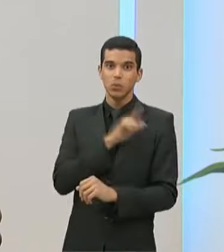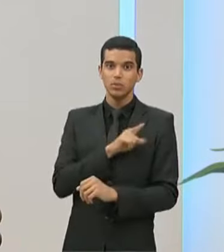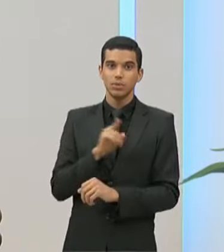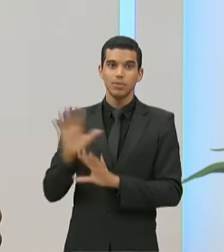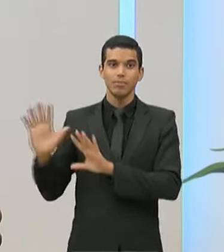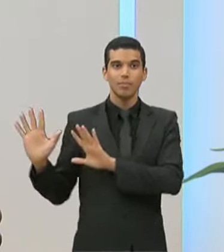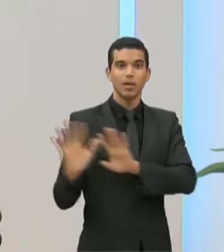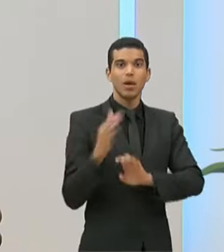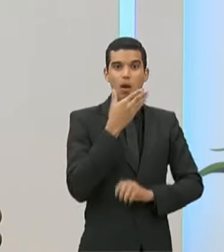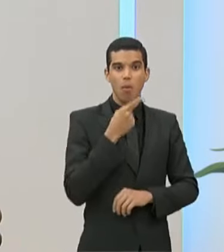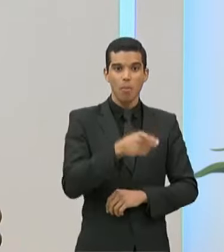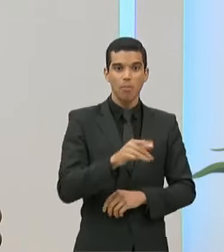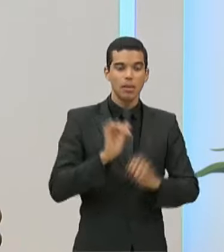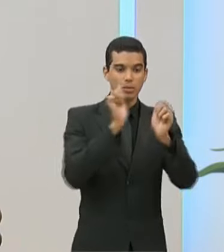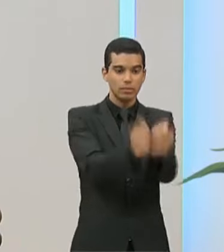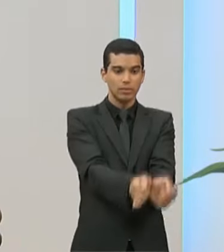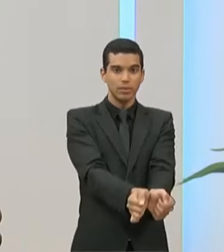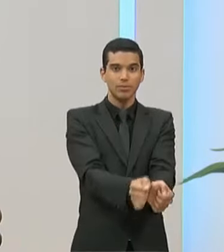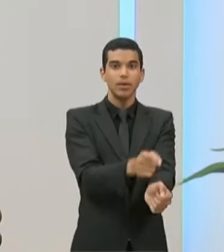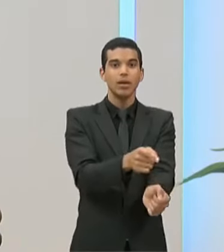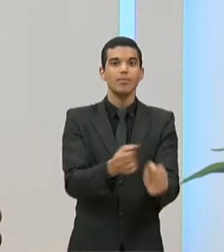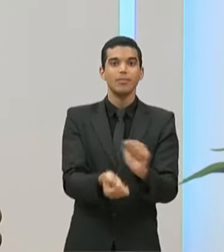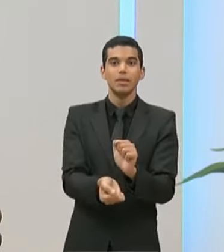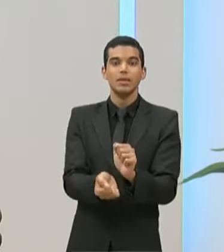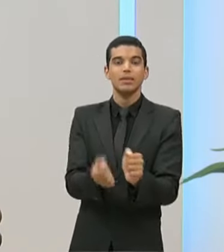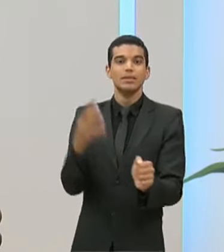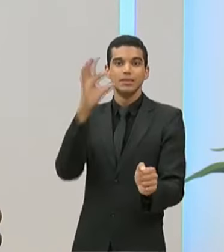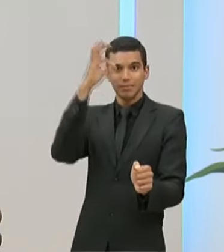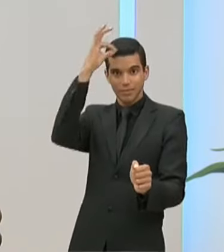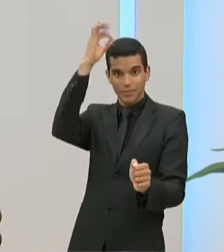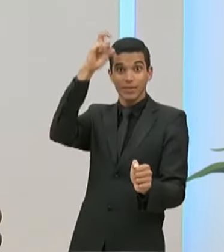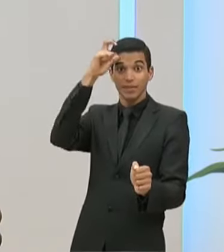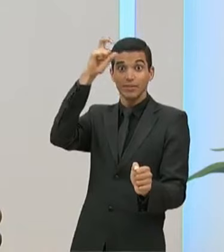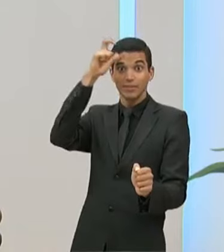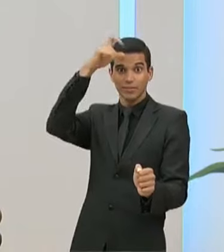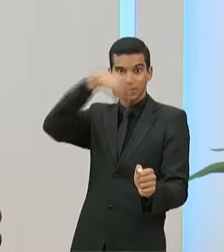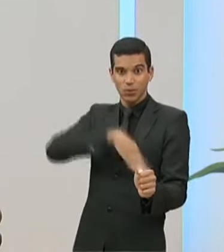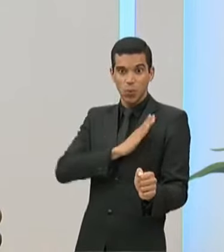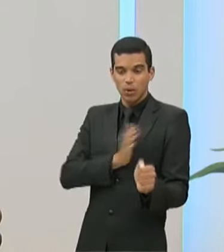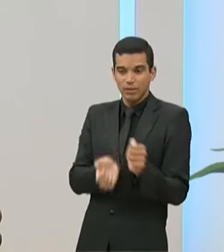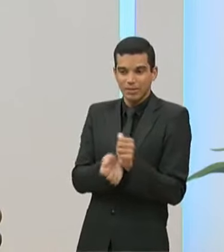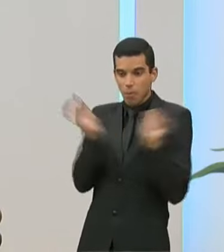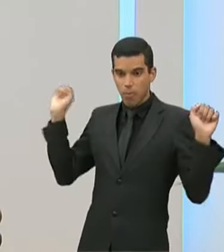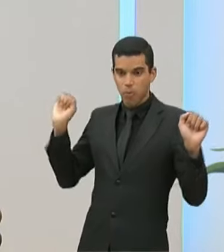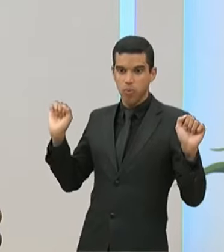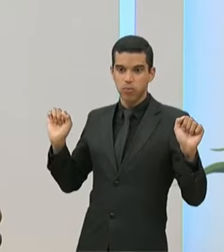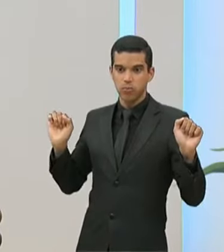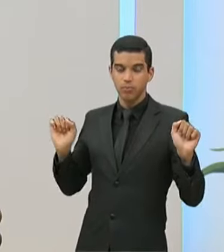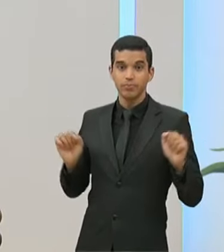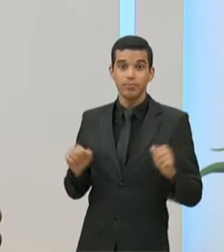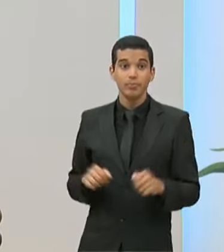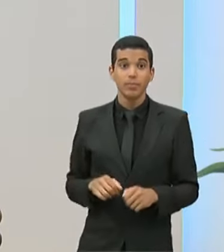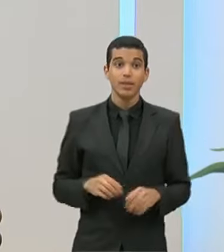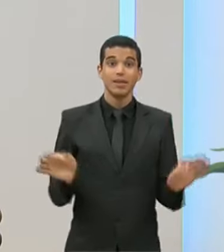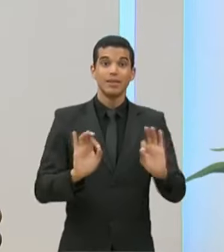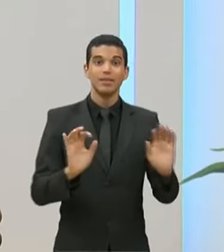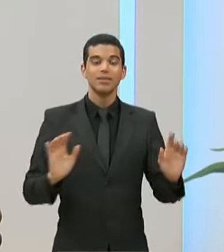ele quebrava as correntes. Ele não tinha uma vida social, porque vivia entre os